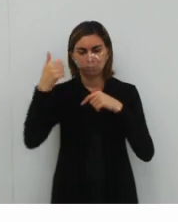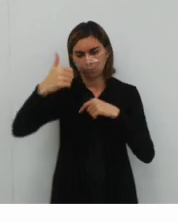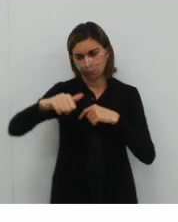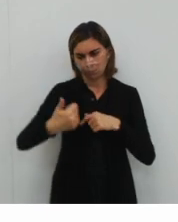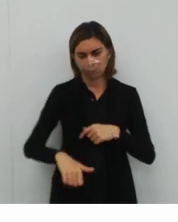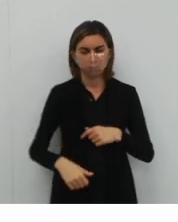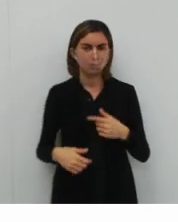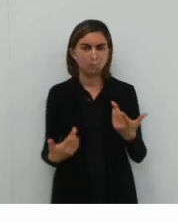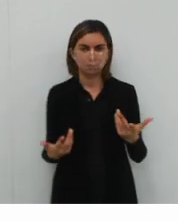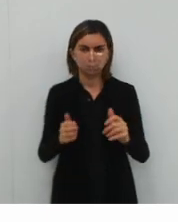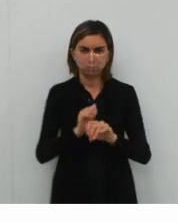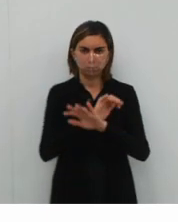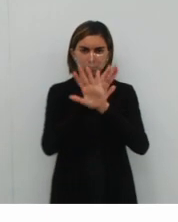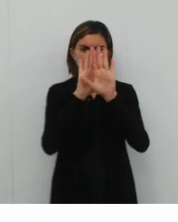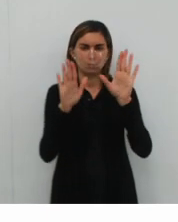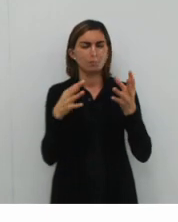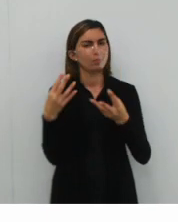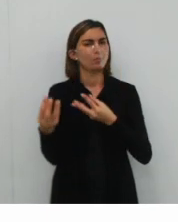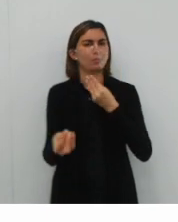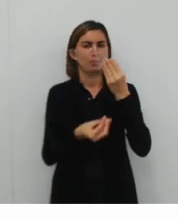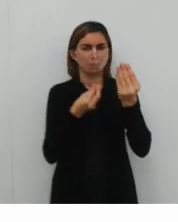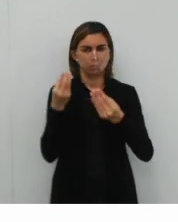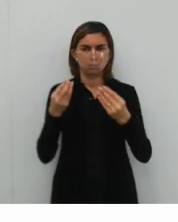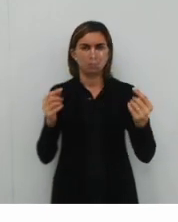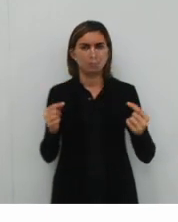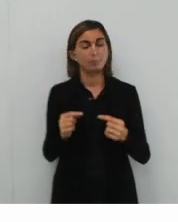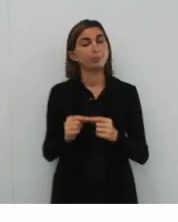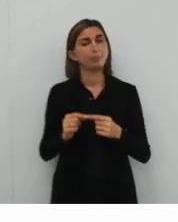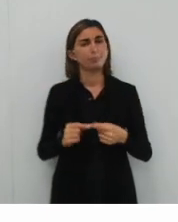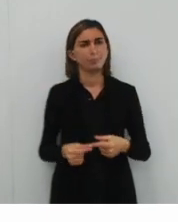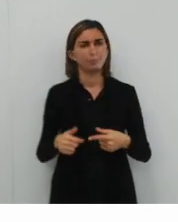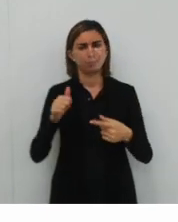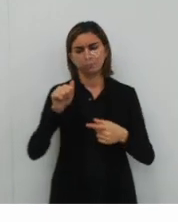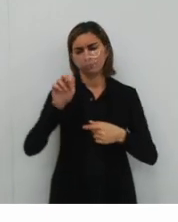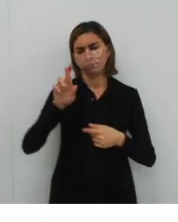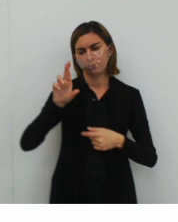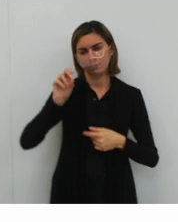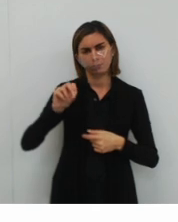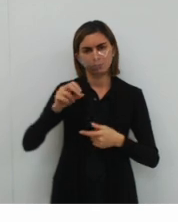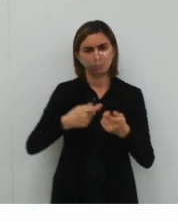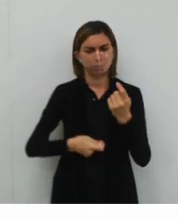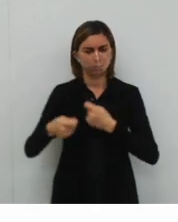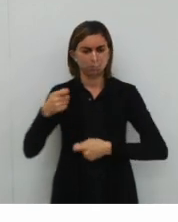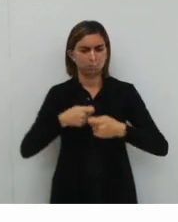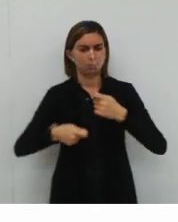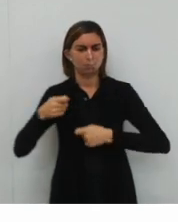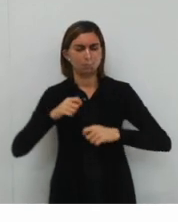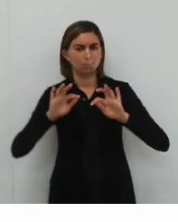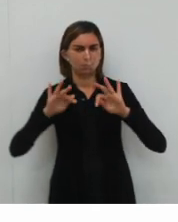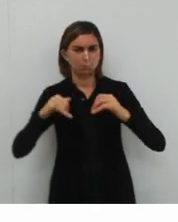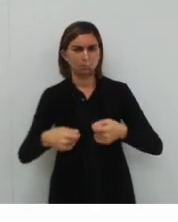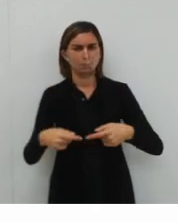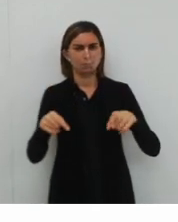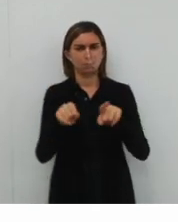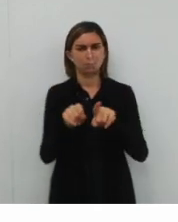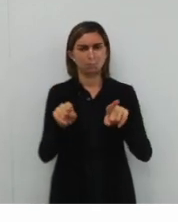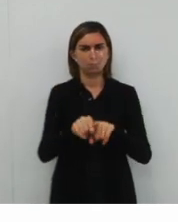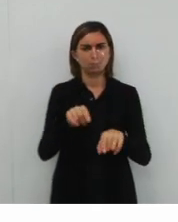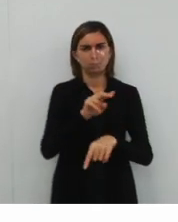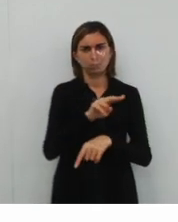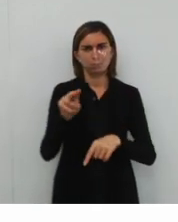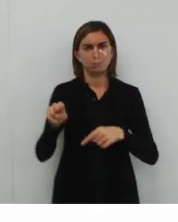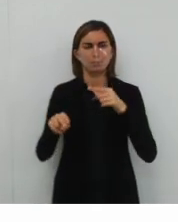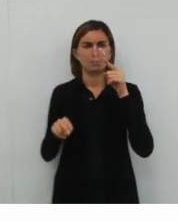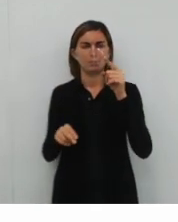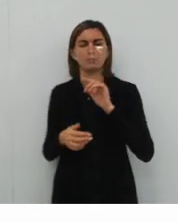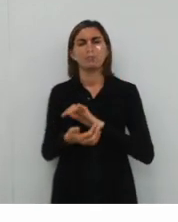de uma forma muito clara como isso atua. E o agronegócio, para a gente finalizar, ele é também chamado do